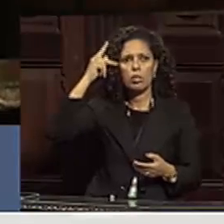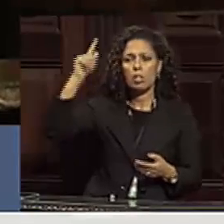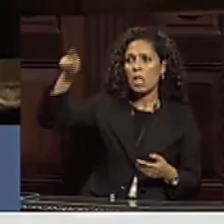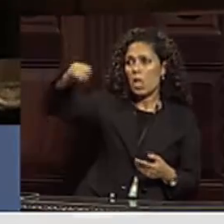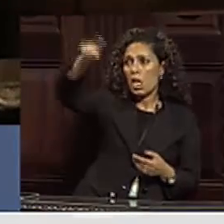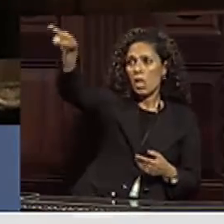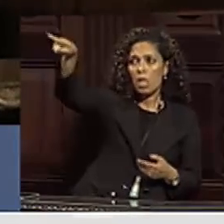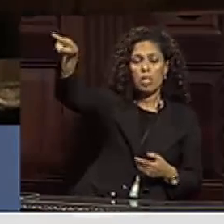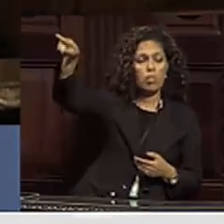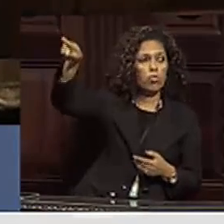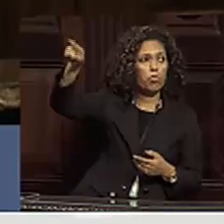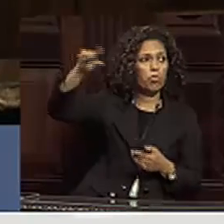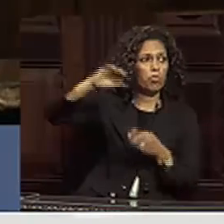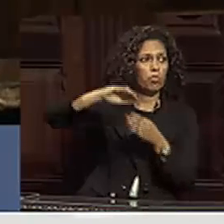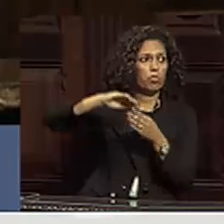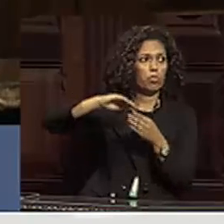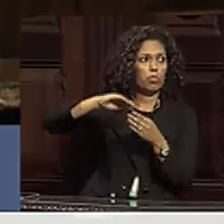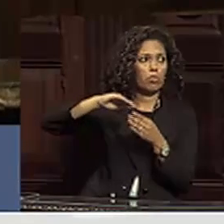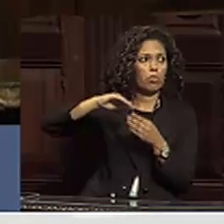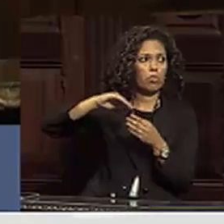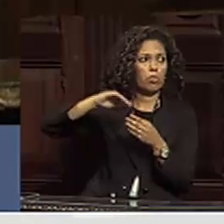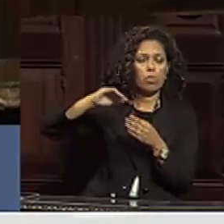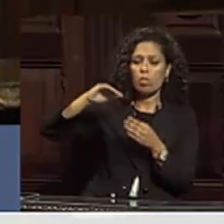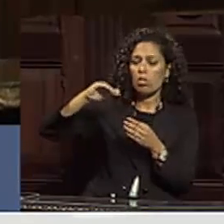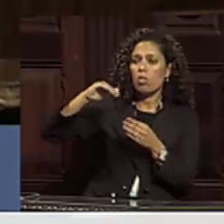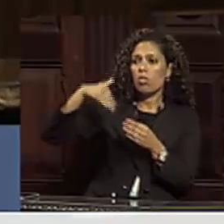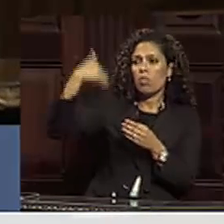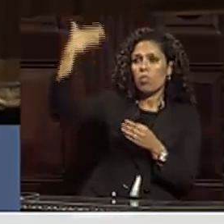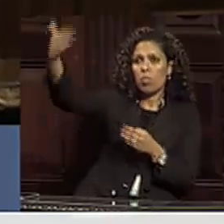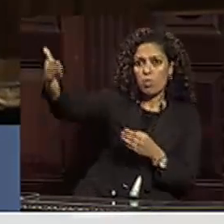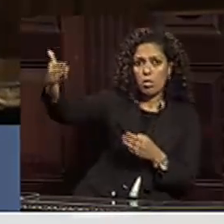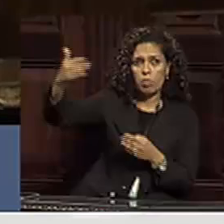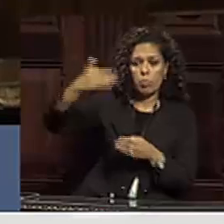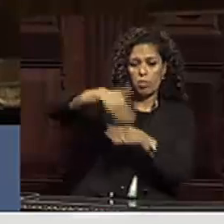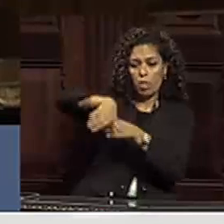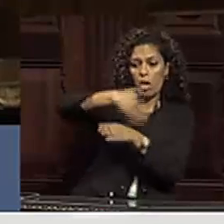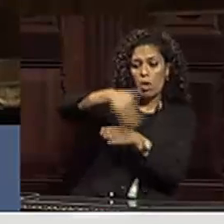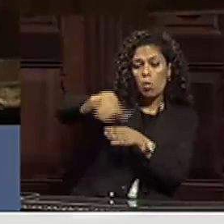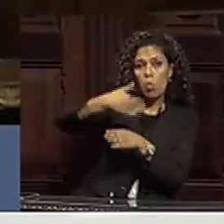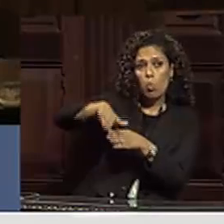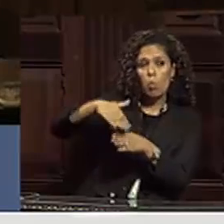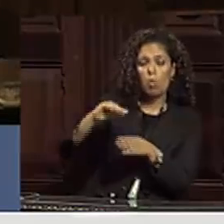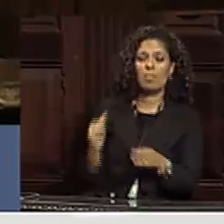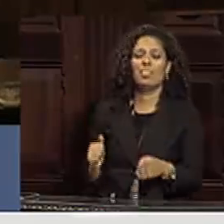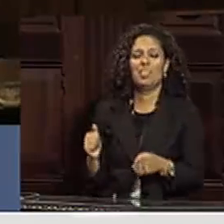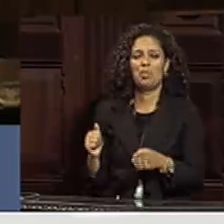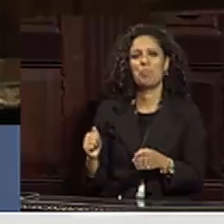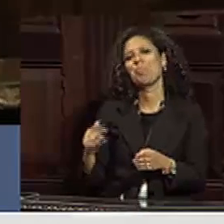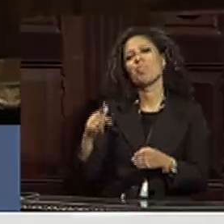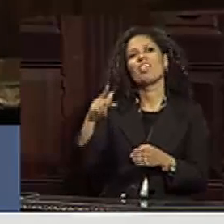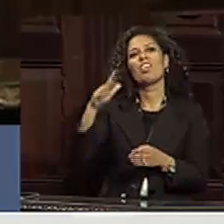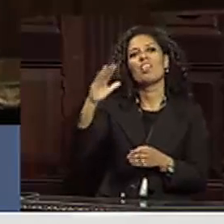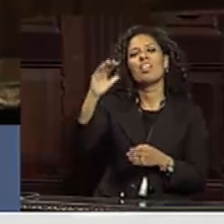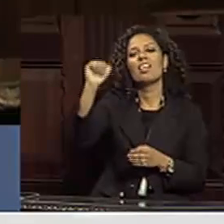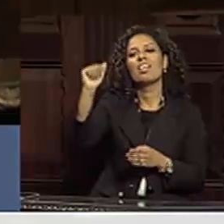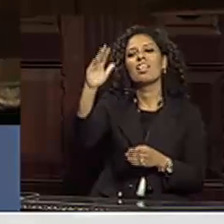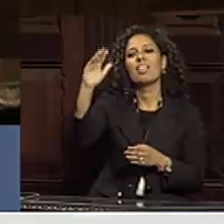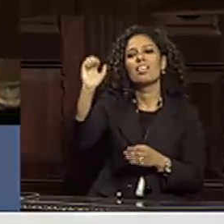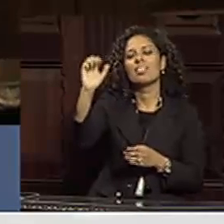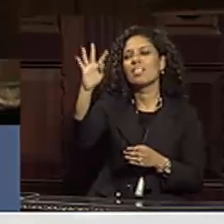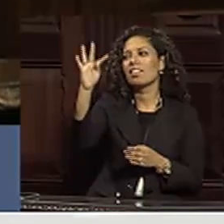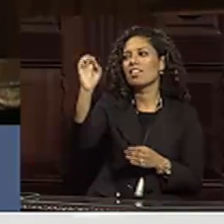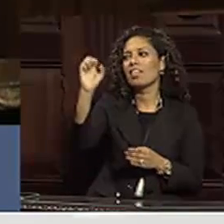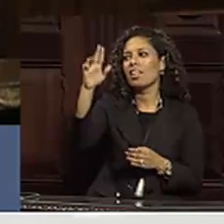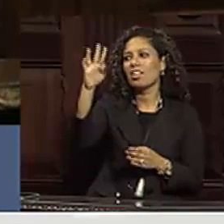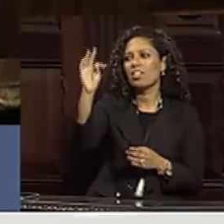na Guarda Municipal, vão para a rua fardado com o cajado de Moisés, e quando eles vão para casa,